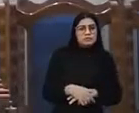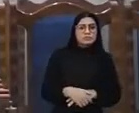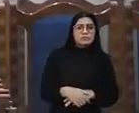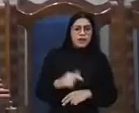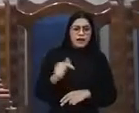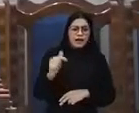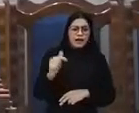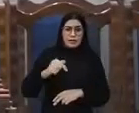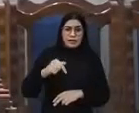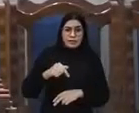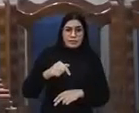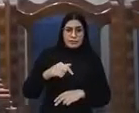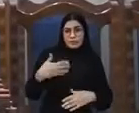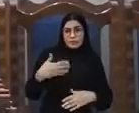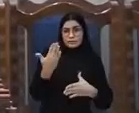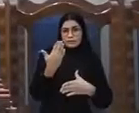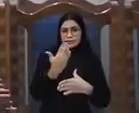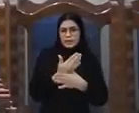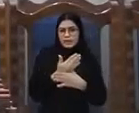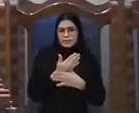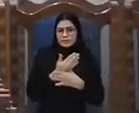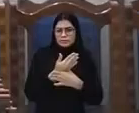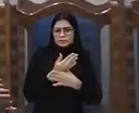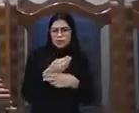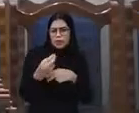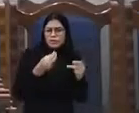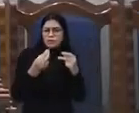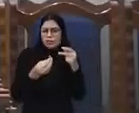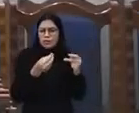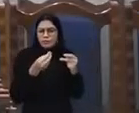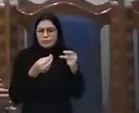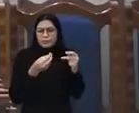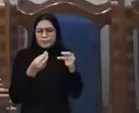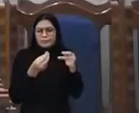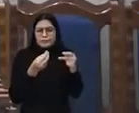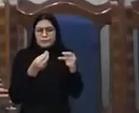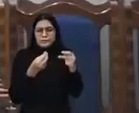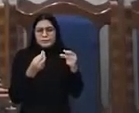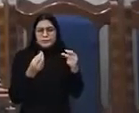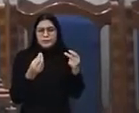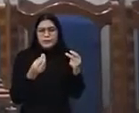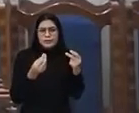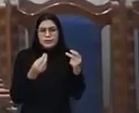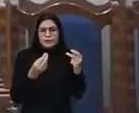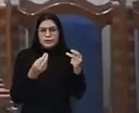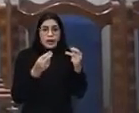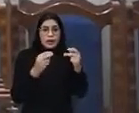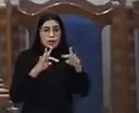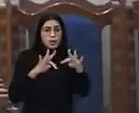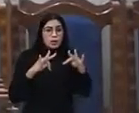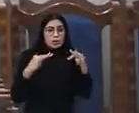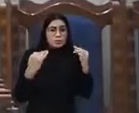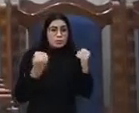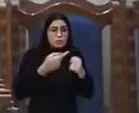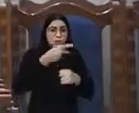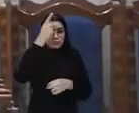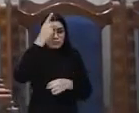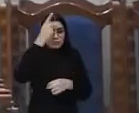em nossa cidade um fato que chamou a atenção quase toda a